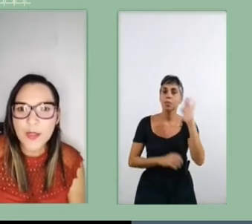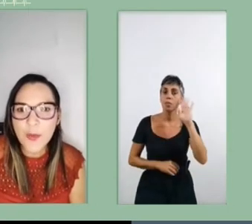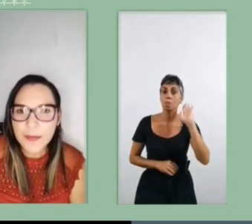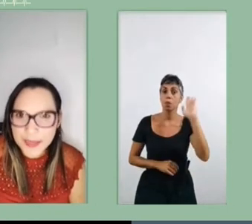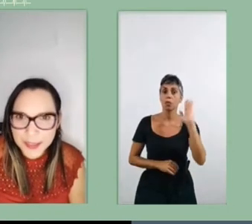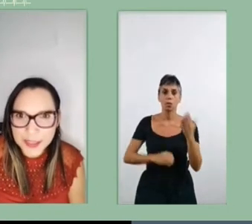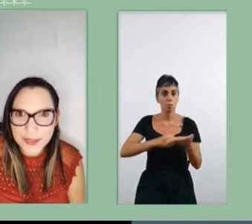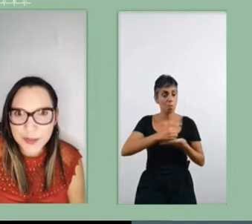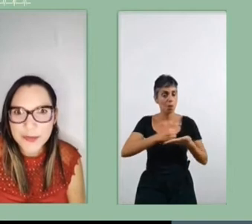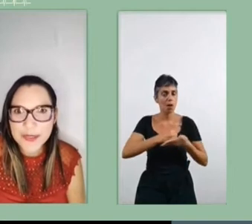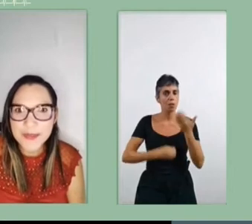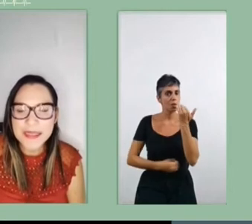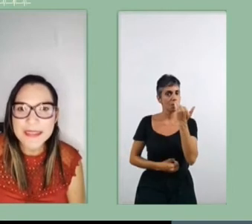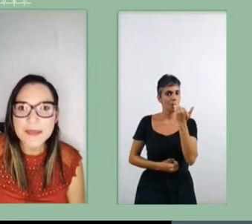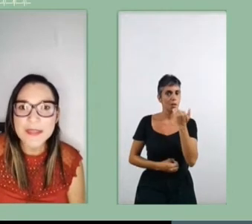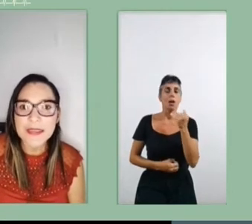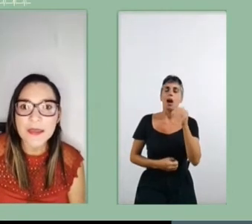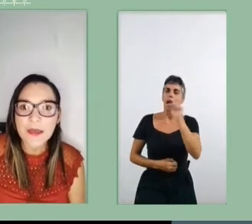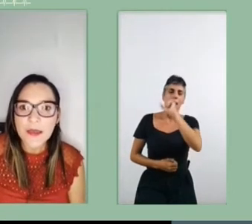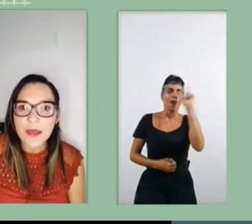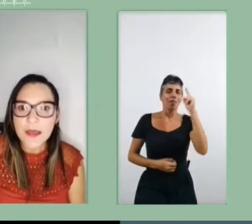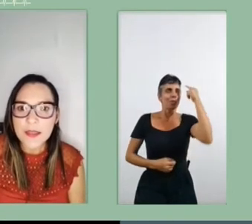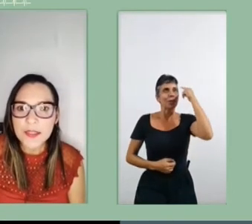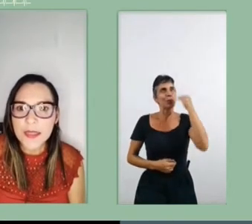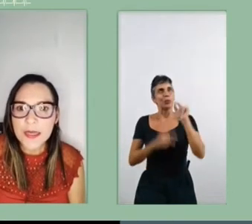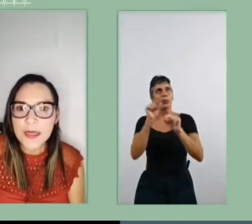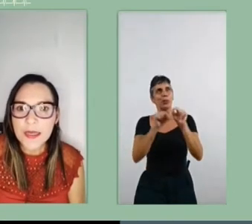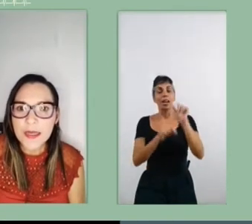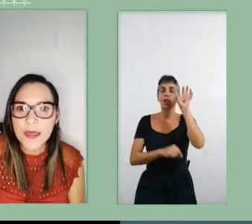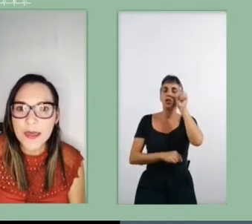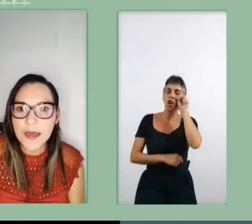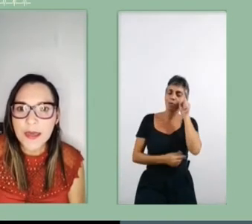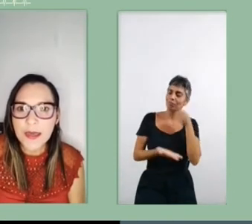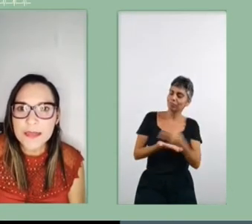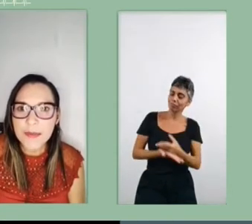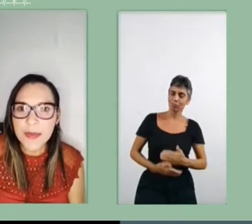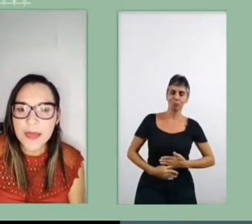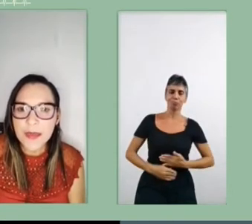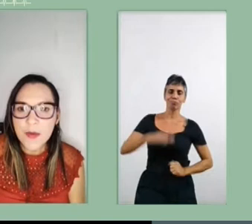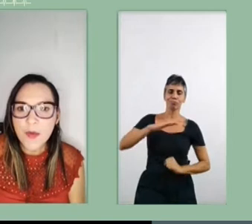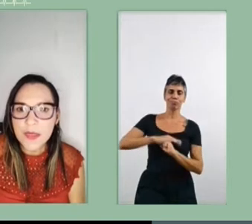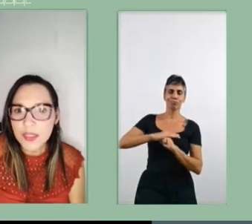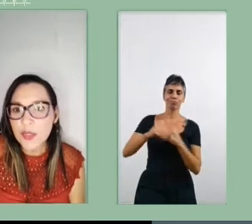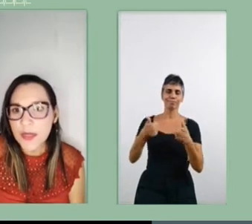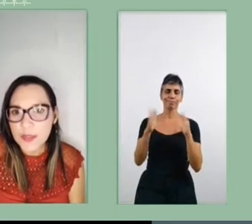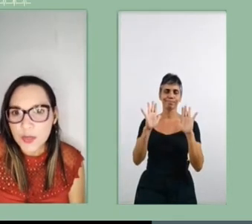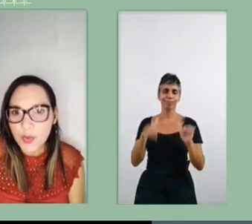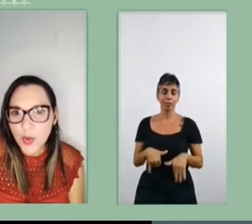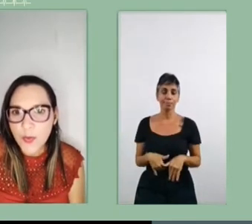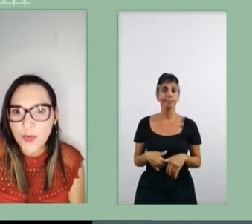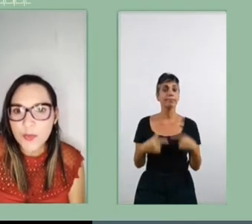e dorme de barriga cheia, eu costumo dizer o seguinte. Então, assim, a gente tem que saber, a gente